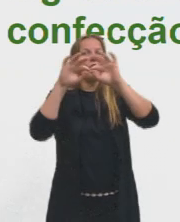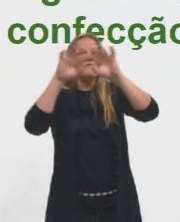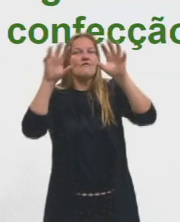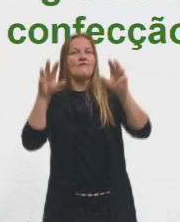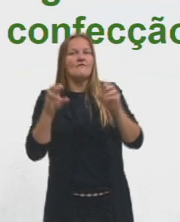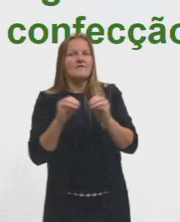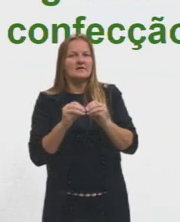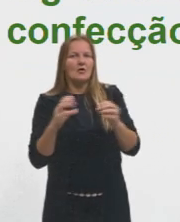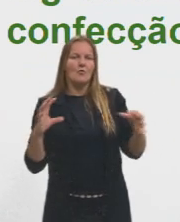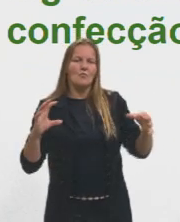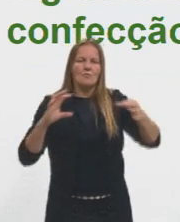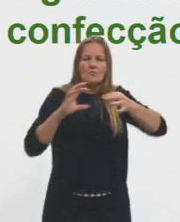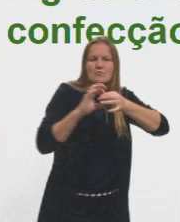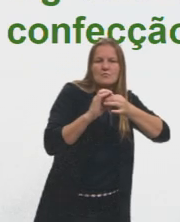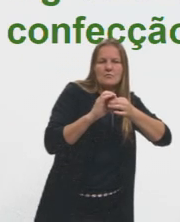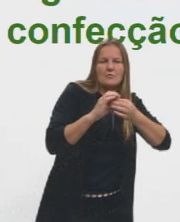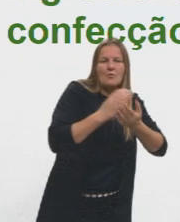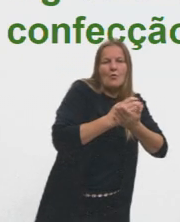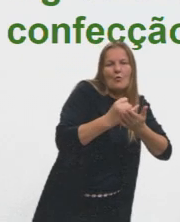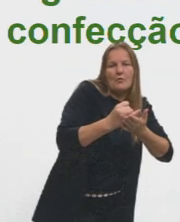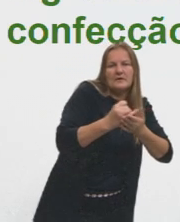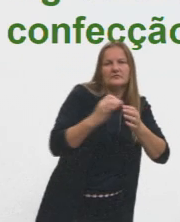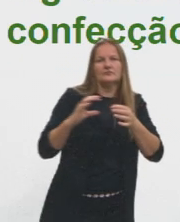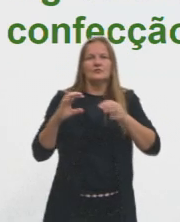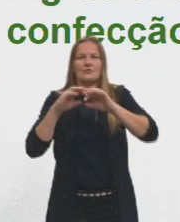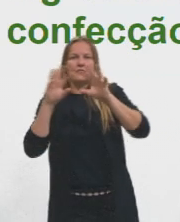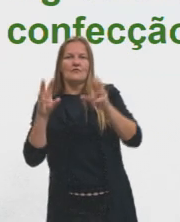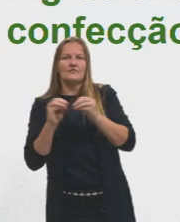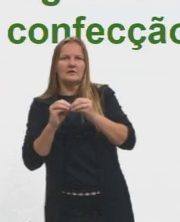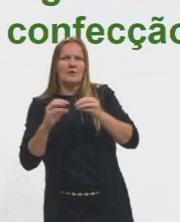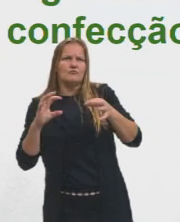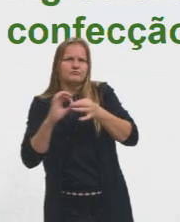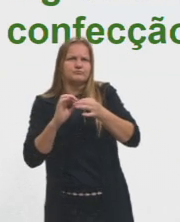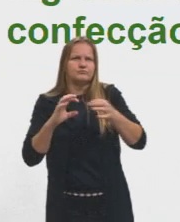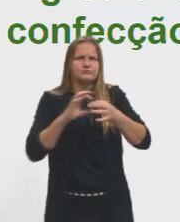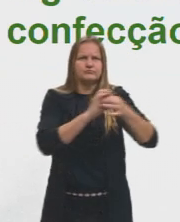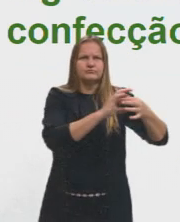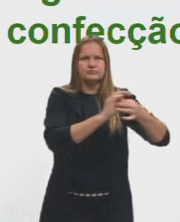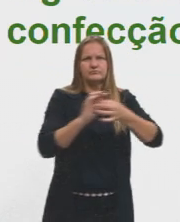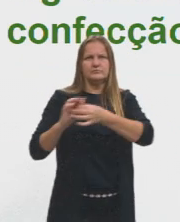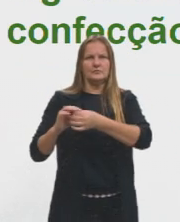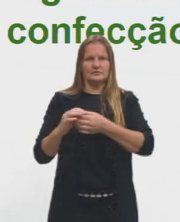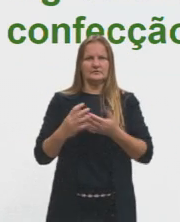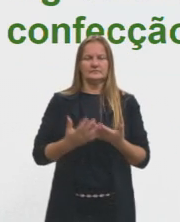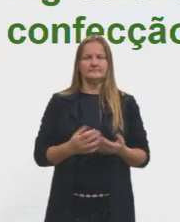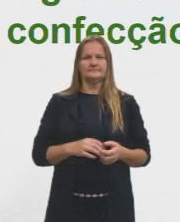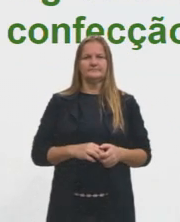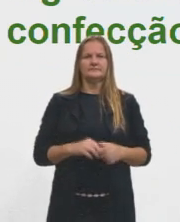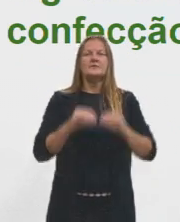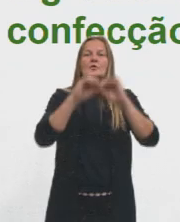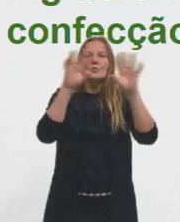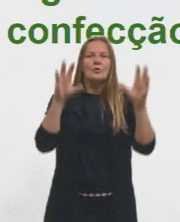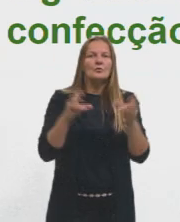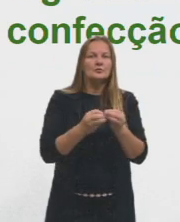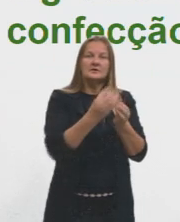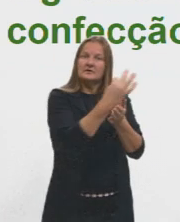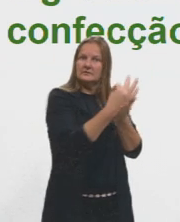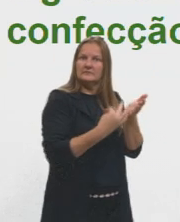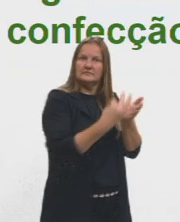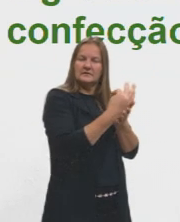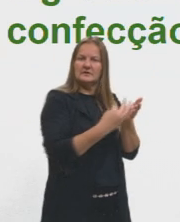né retomar esse meu posicionamento sobre o tema concluir o texto não